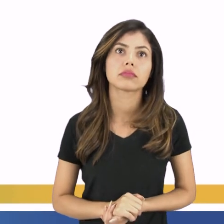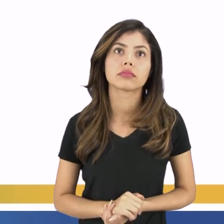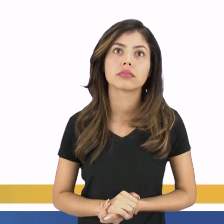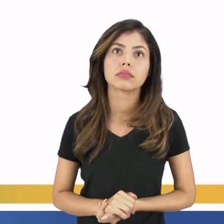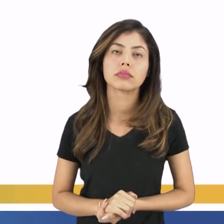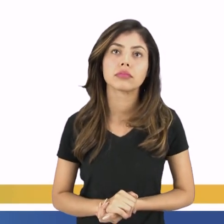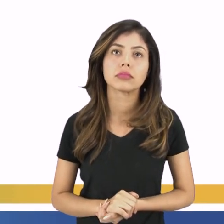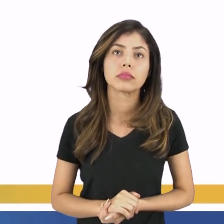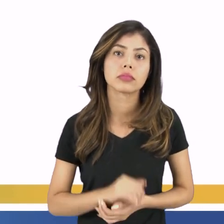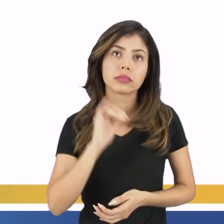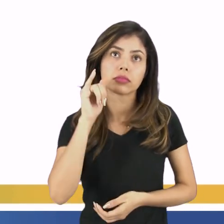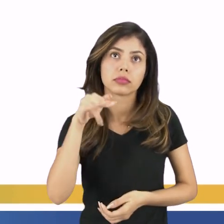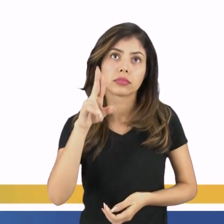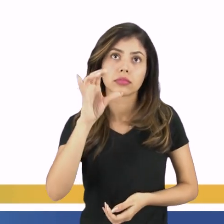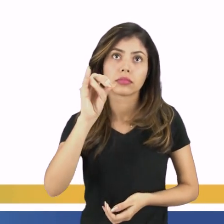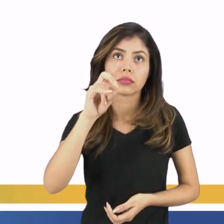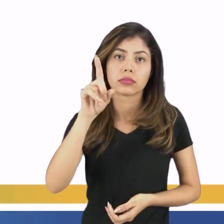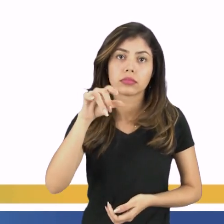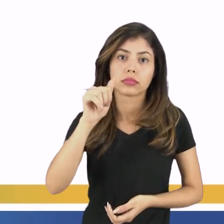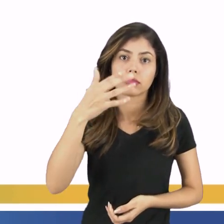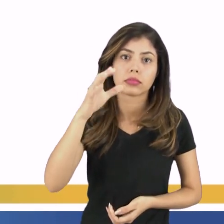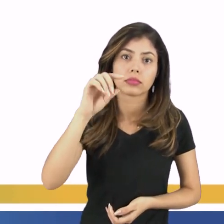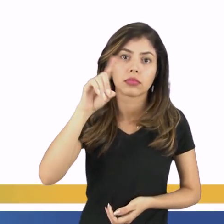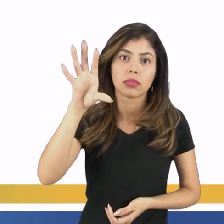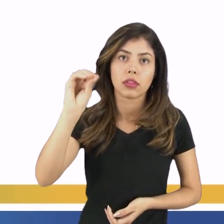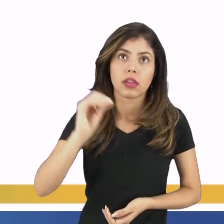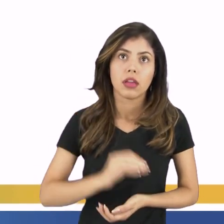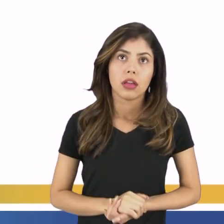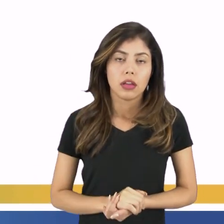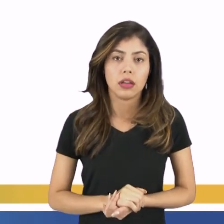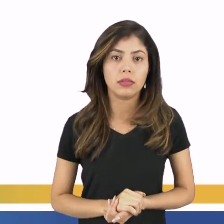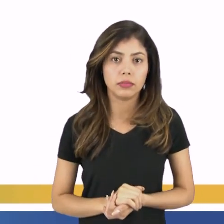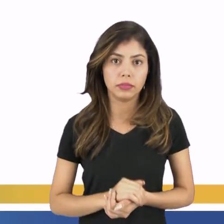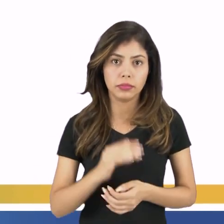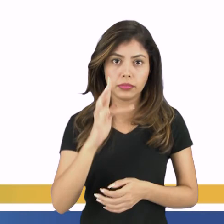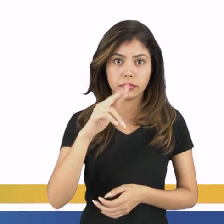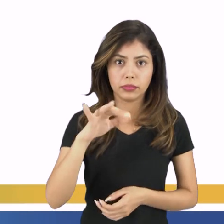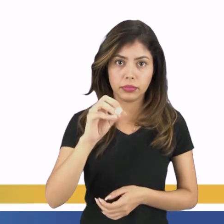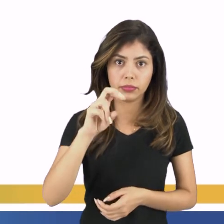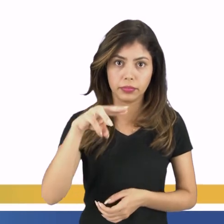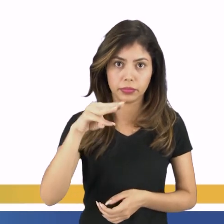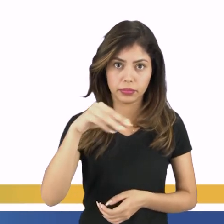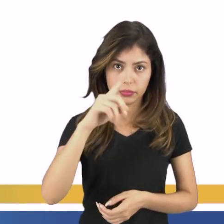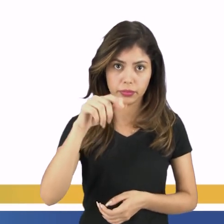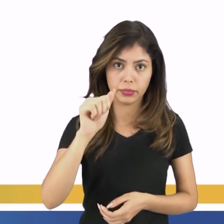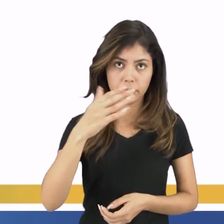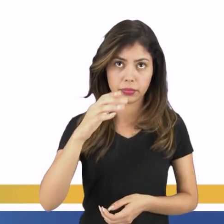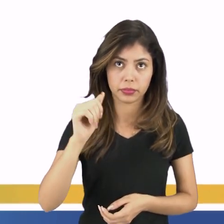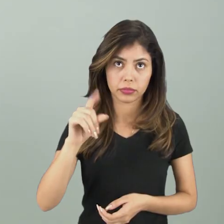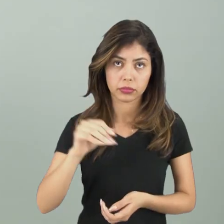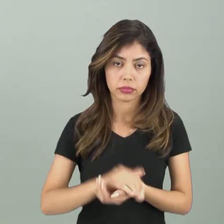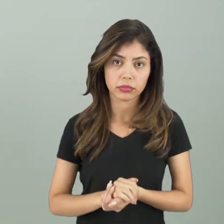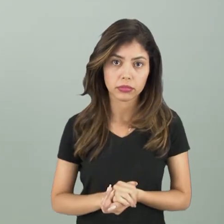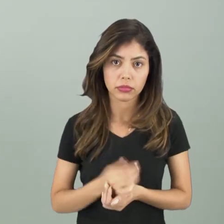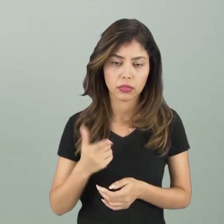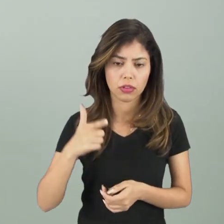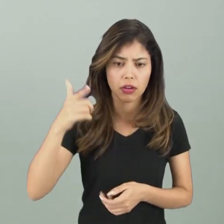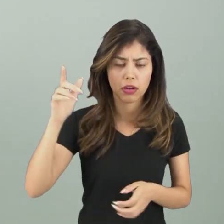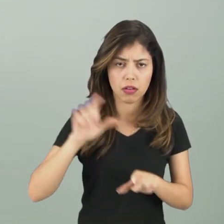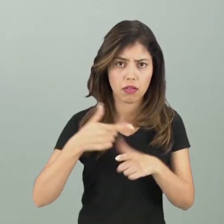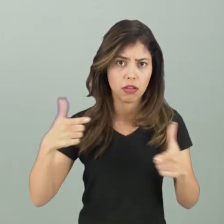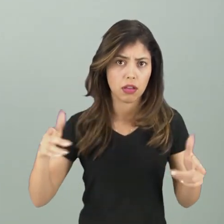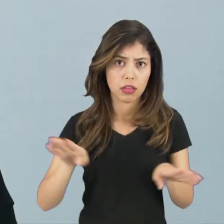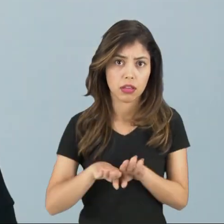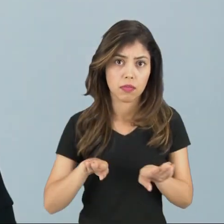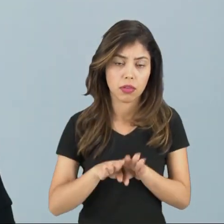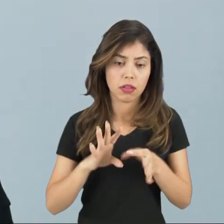de ionização também tem formação de íons e, dependendo da quantidade ou esse grau de ionização, também pode